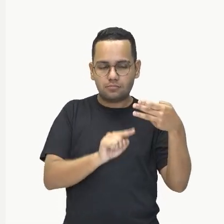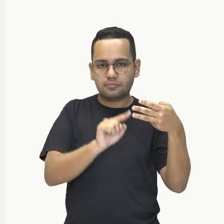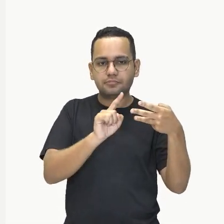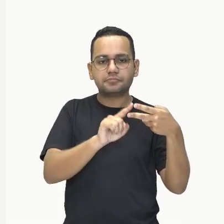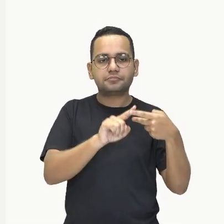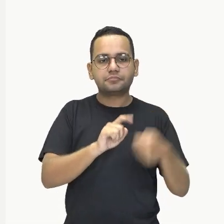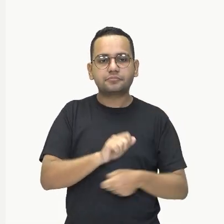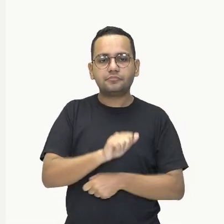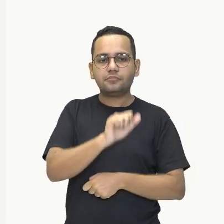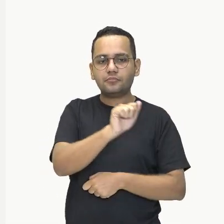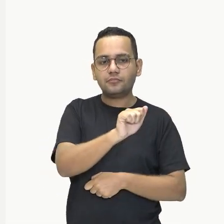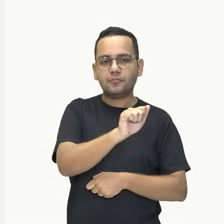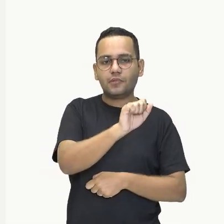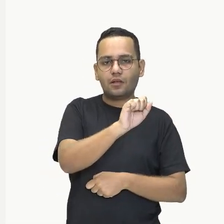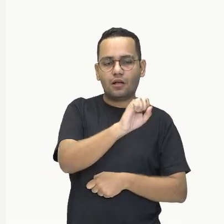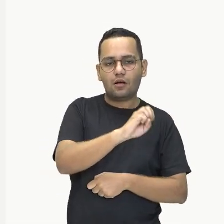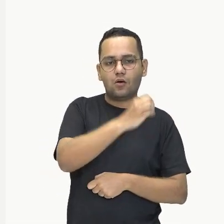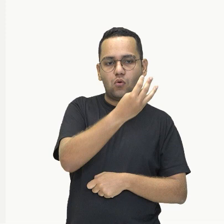ao quadrado.